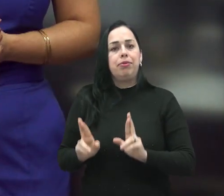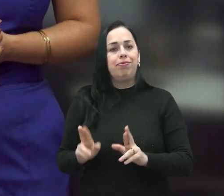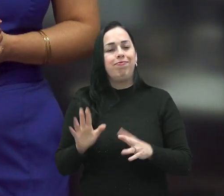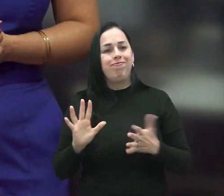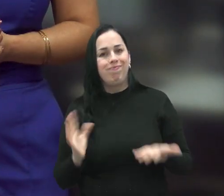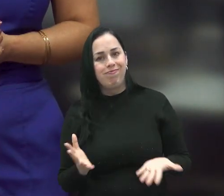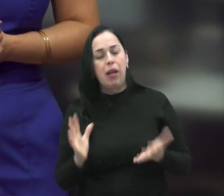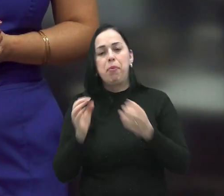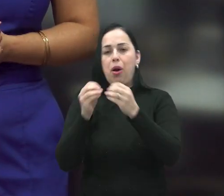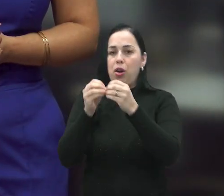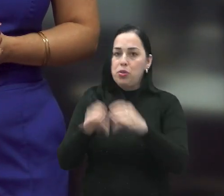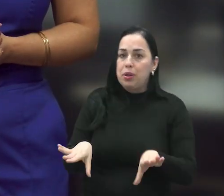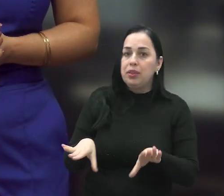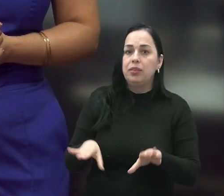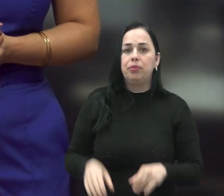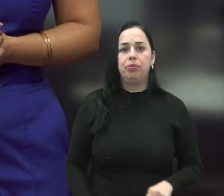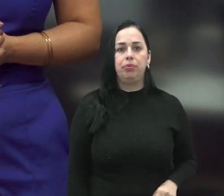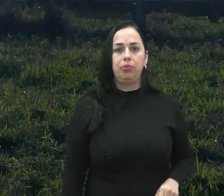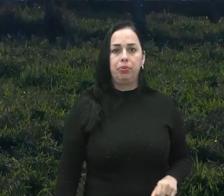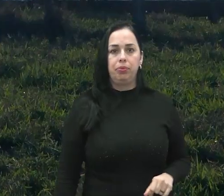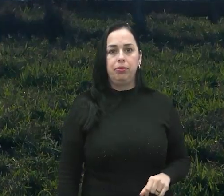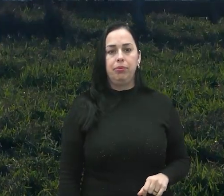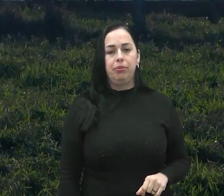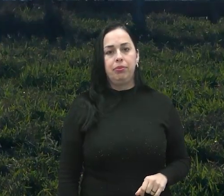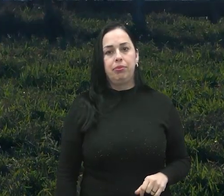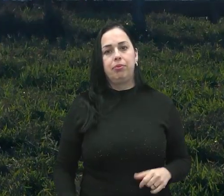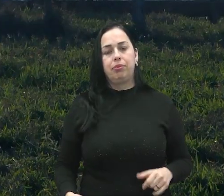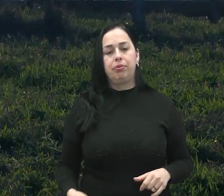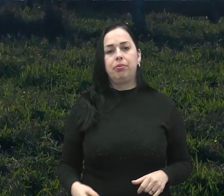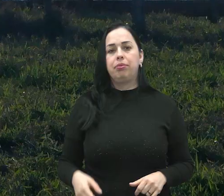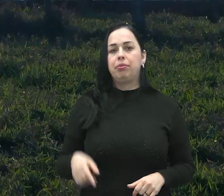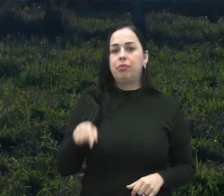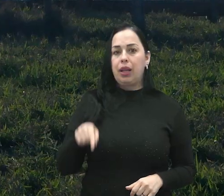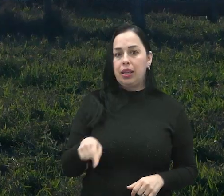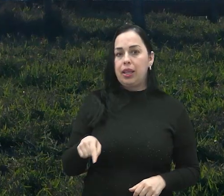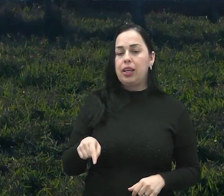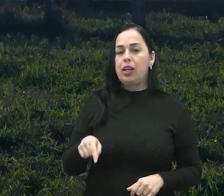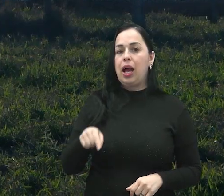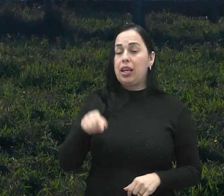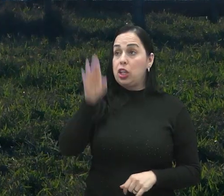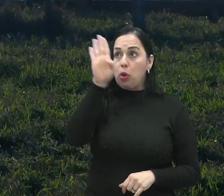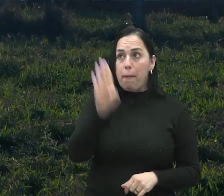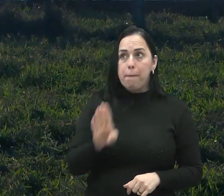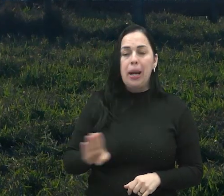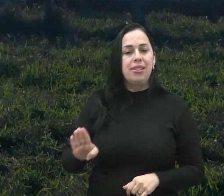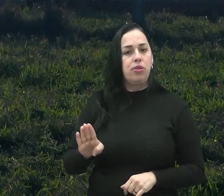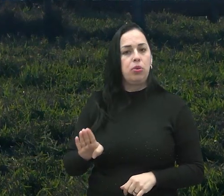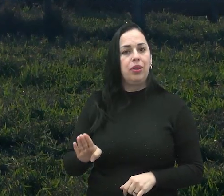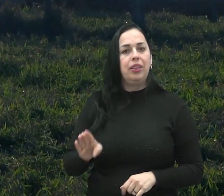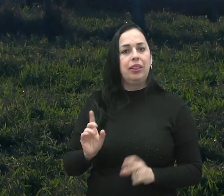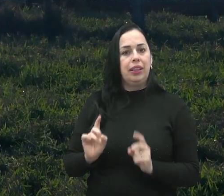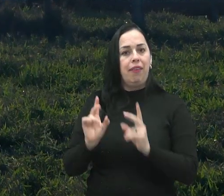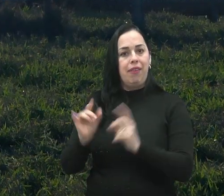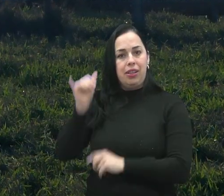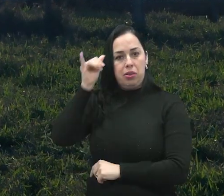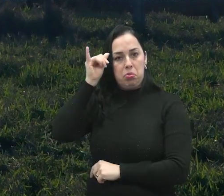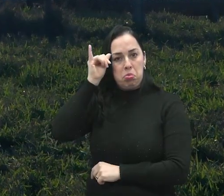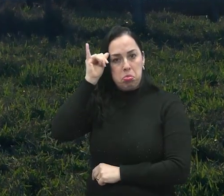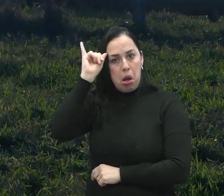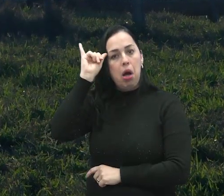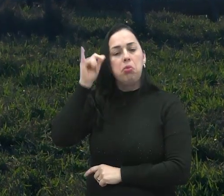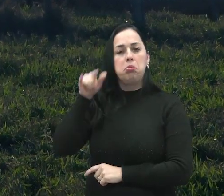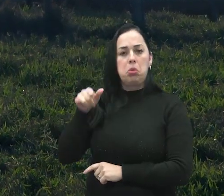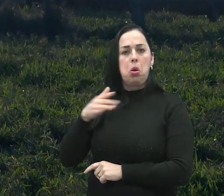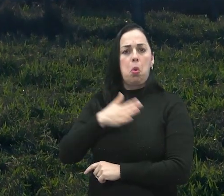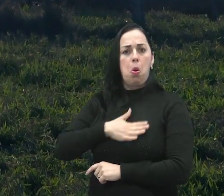possíveis impactos do tarifaço. Os produtores brasileiros de carne bovina comemoram os resultados de